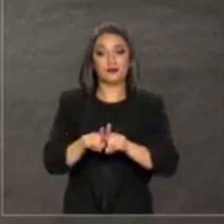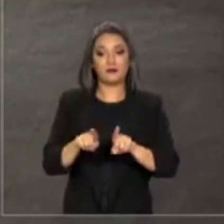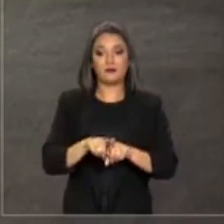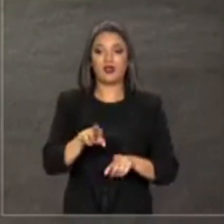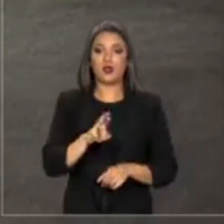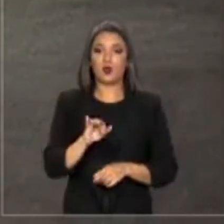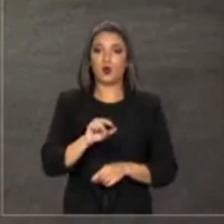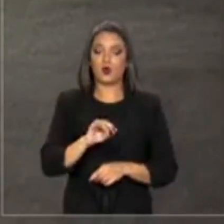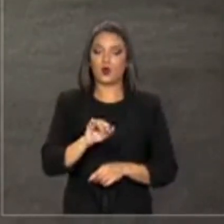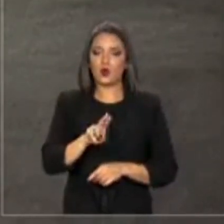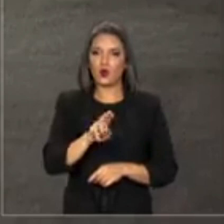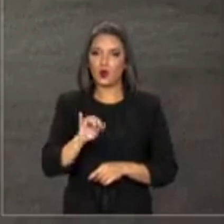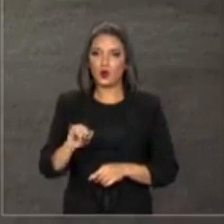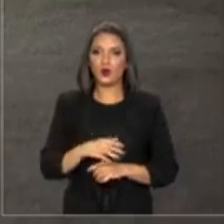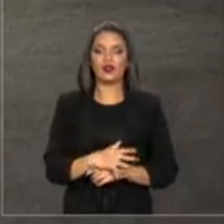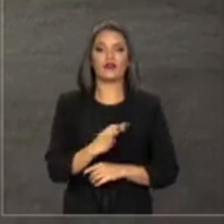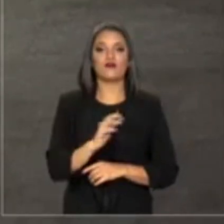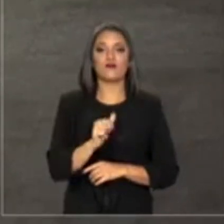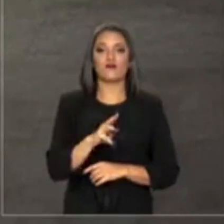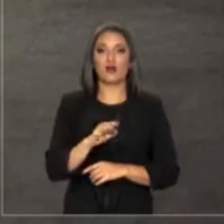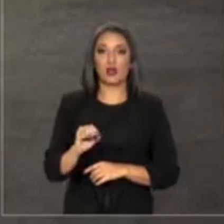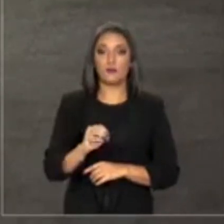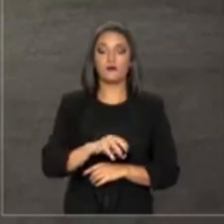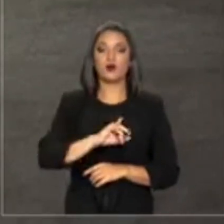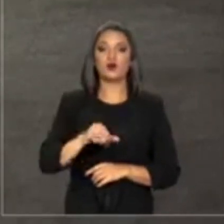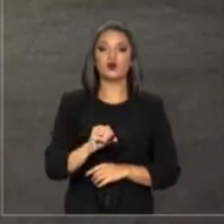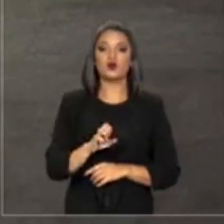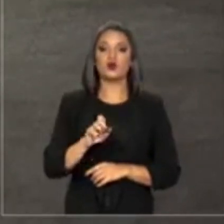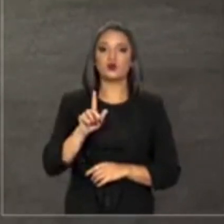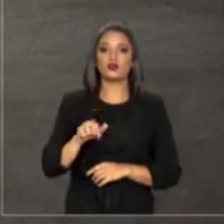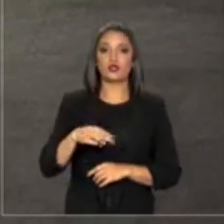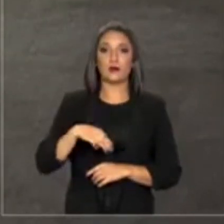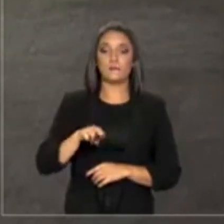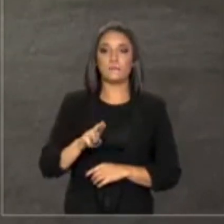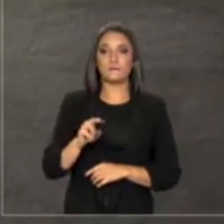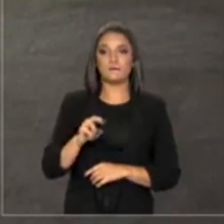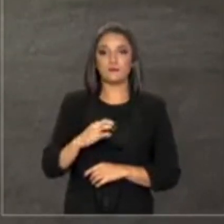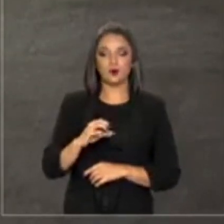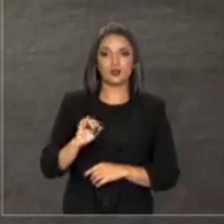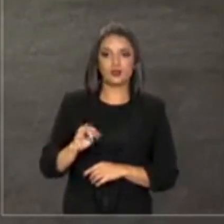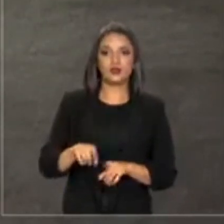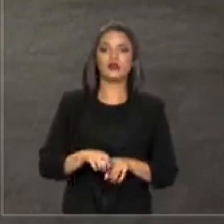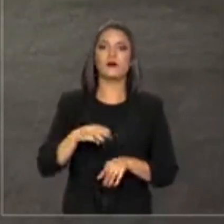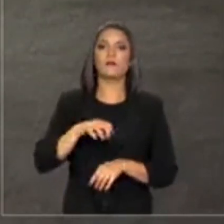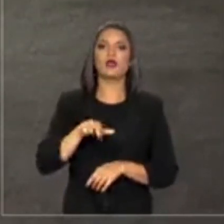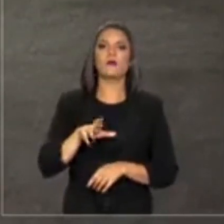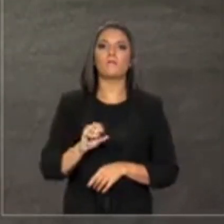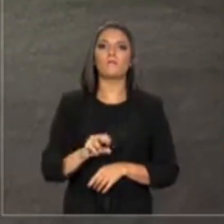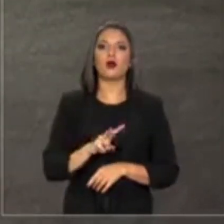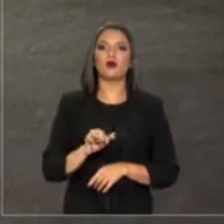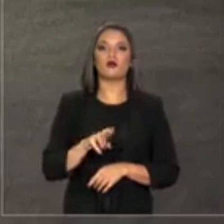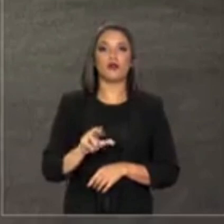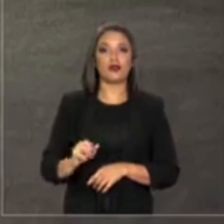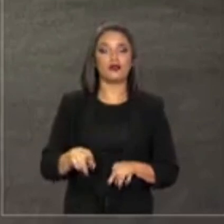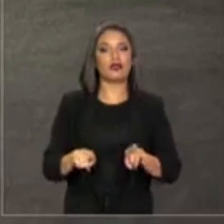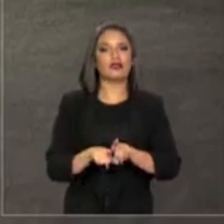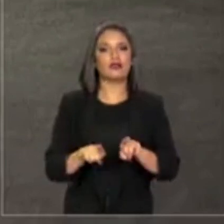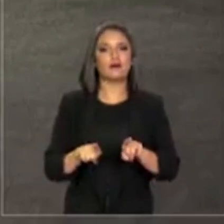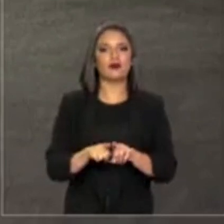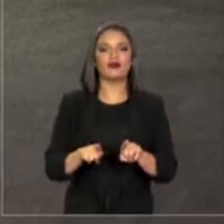companheiro Flávio Dino, companheiro José Múcio Monteiro, companheiro Mauro Vieira e companheiro Fernando